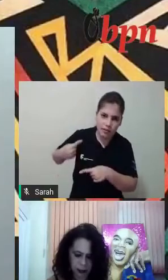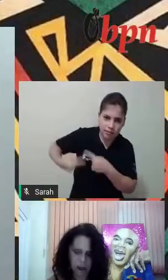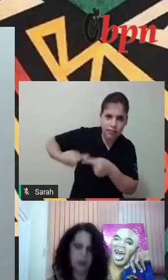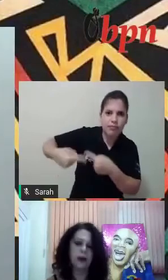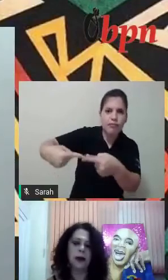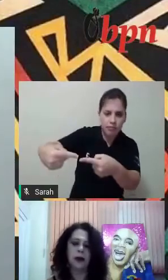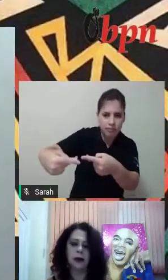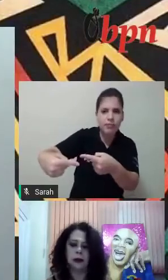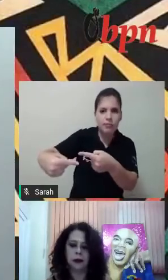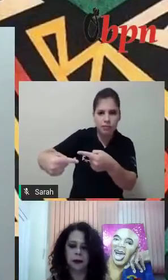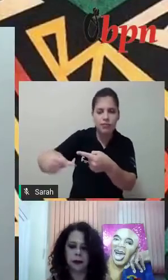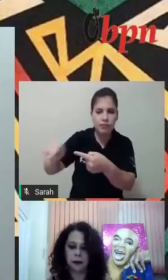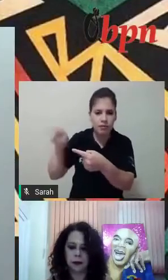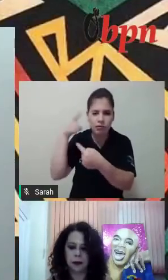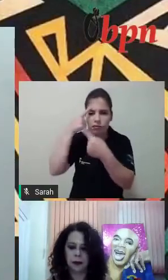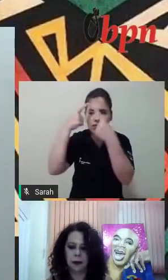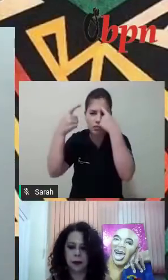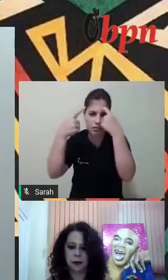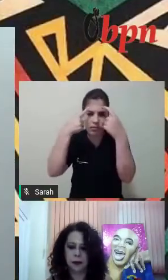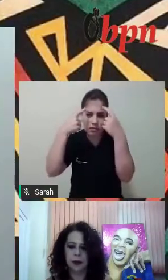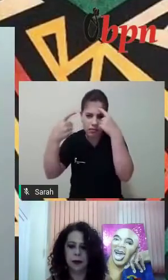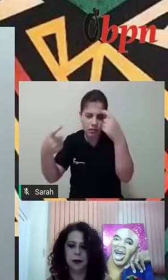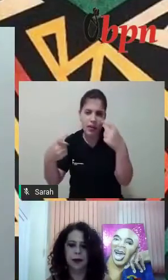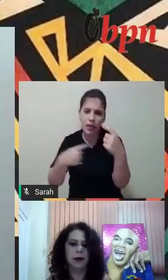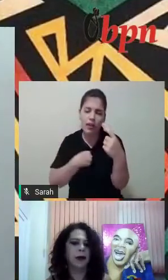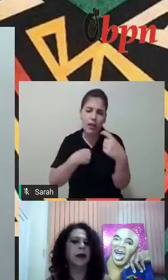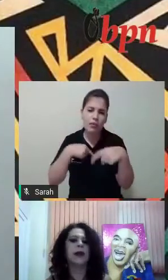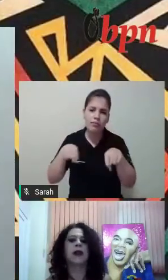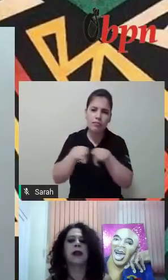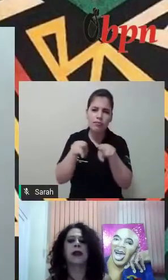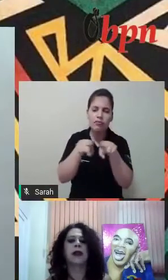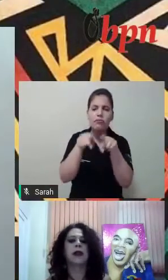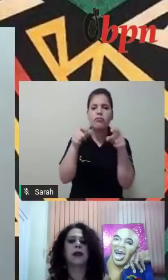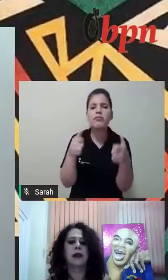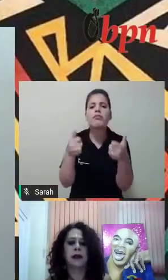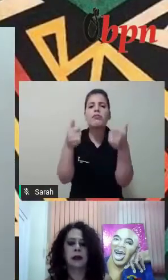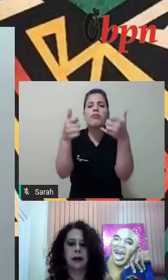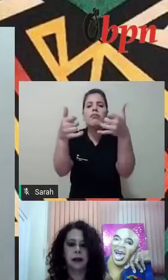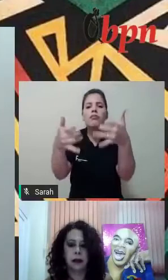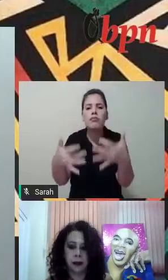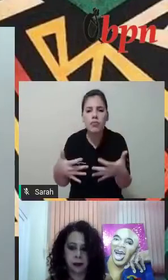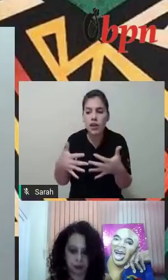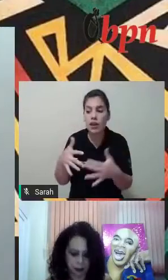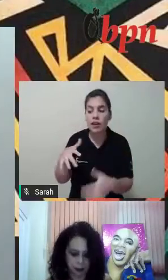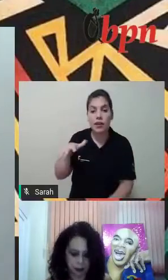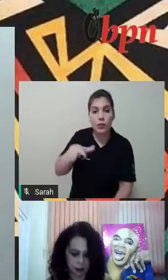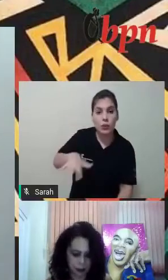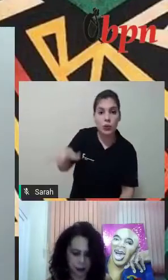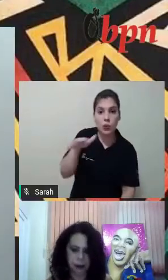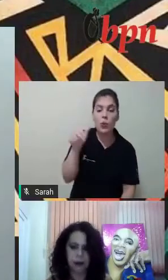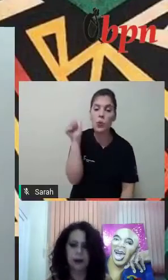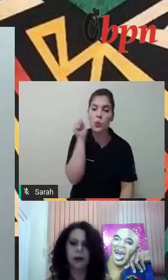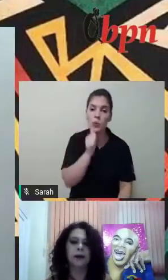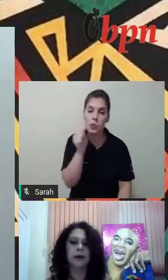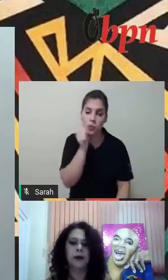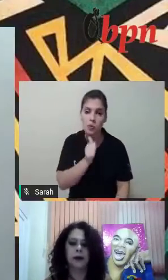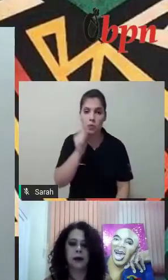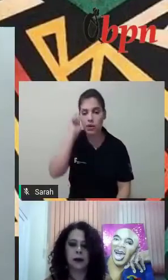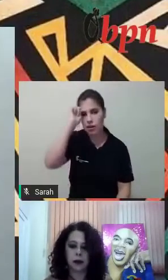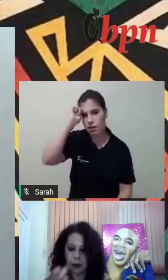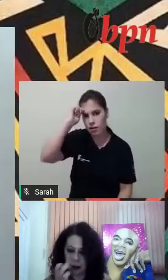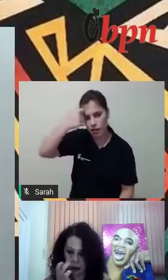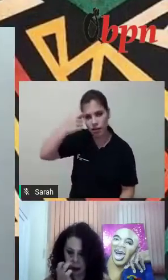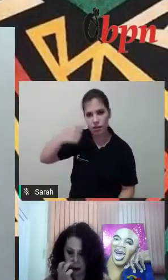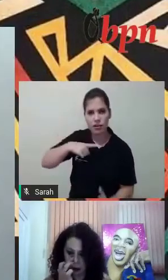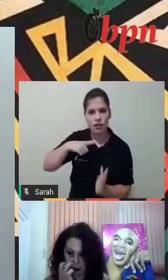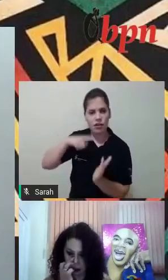e aí eu já gostaria de pensar também nessa escrita das mulheres negras, né, como essa autoria negra, como